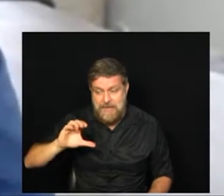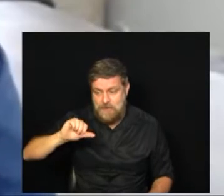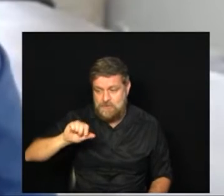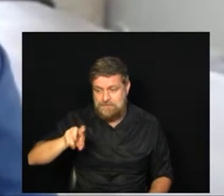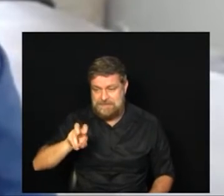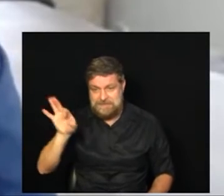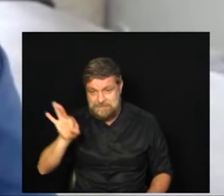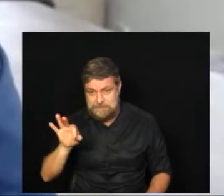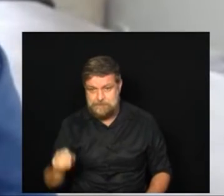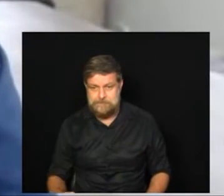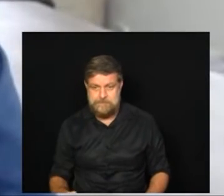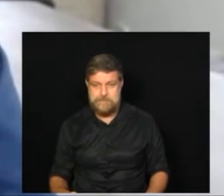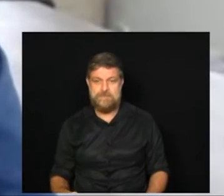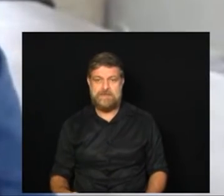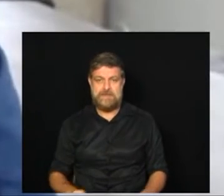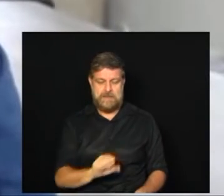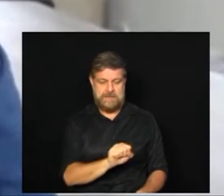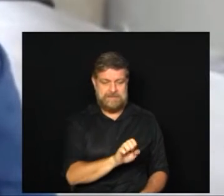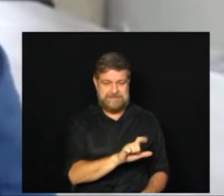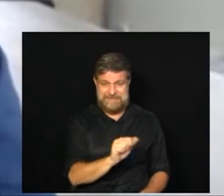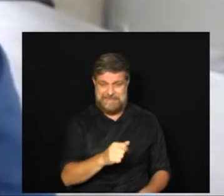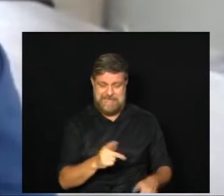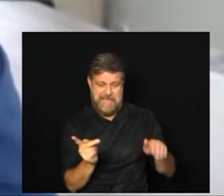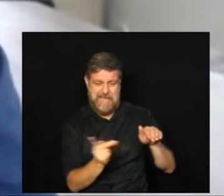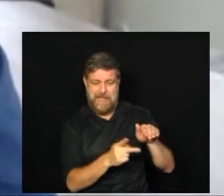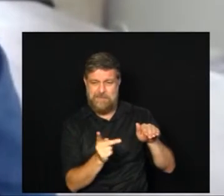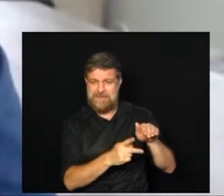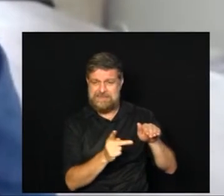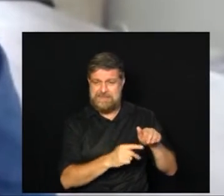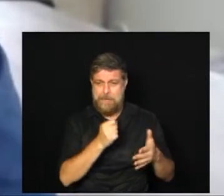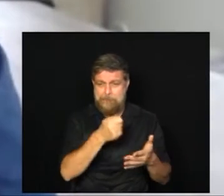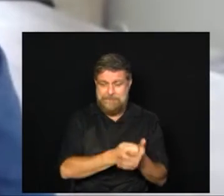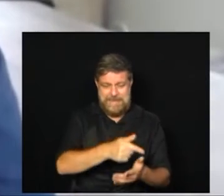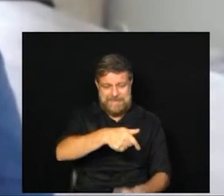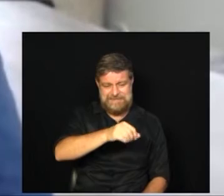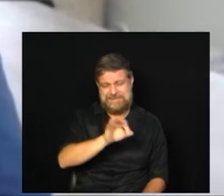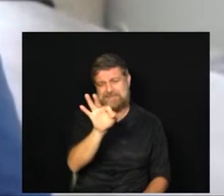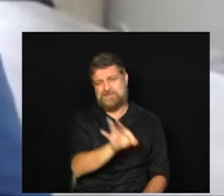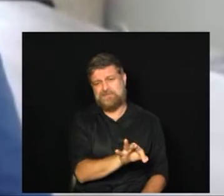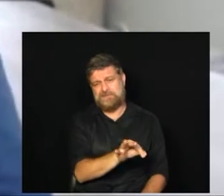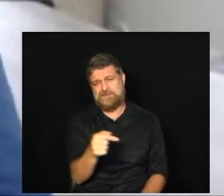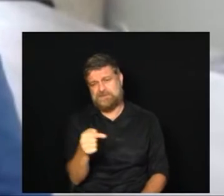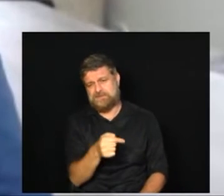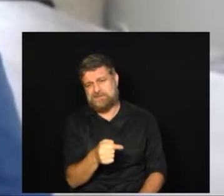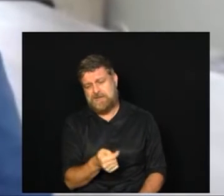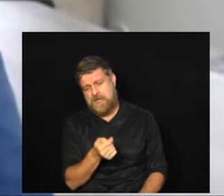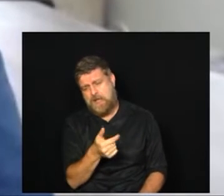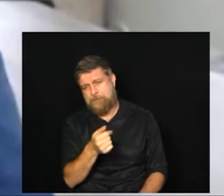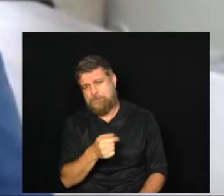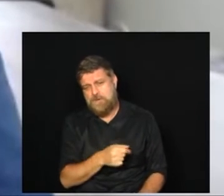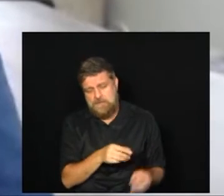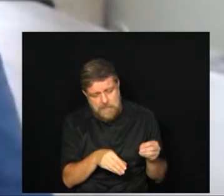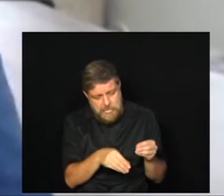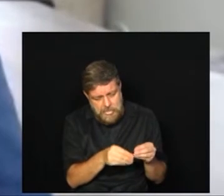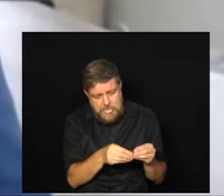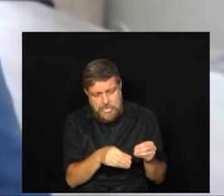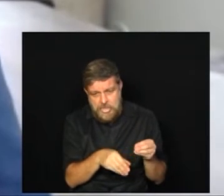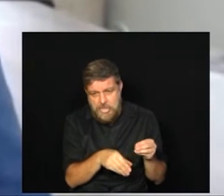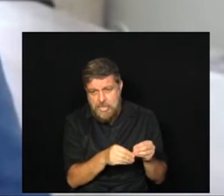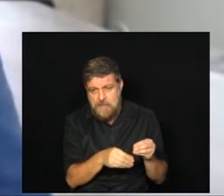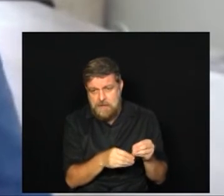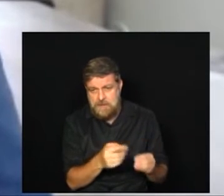é um dinheiro que vai render todos os meses, só que em alguns momentos abaixo da inflação, e aí há aquele